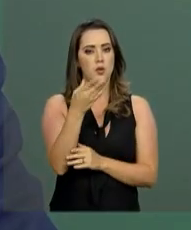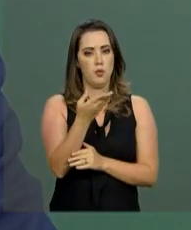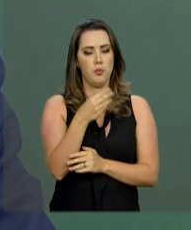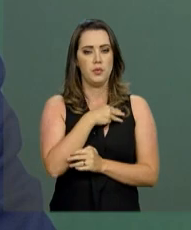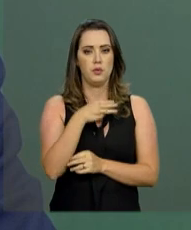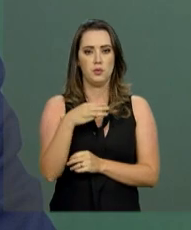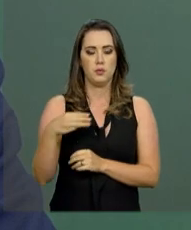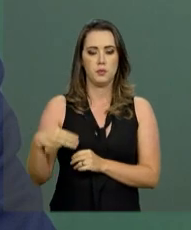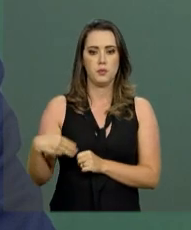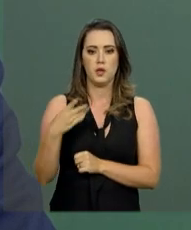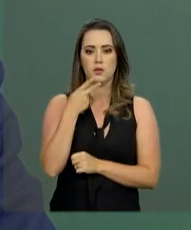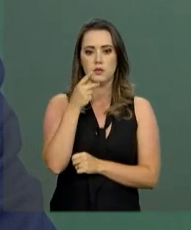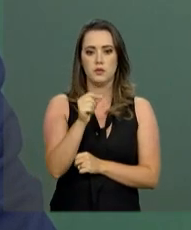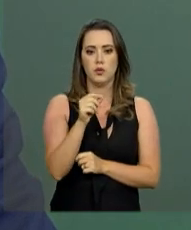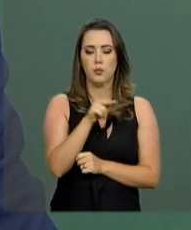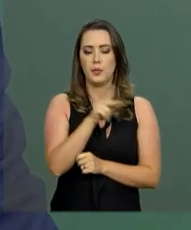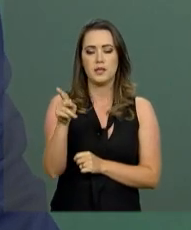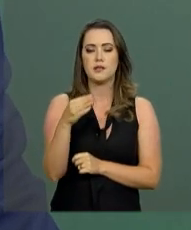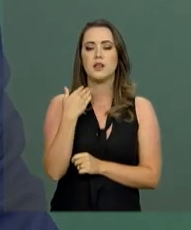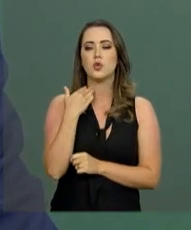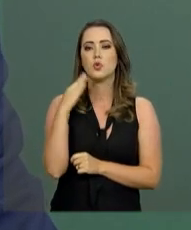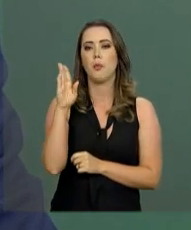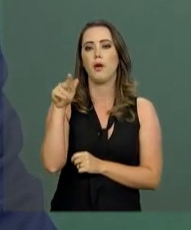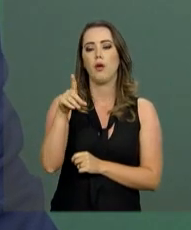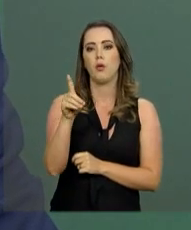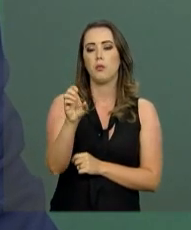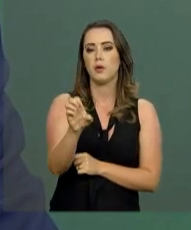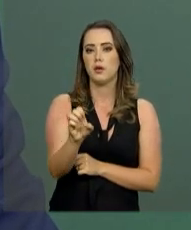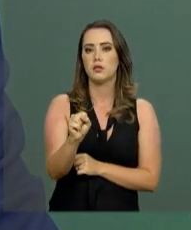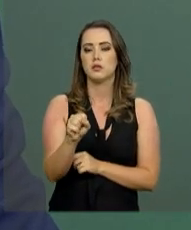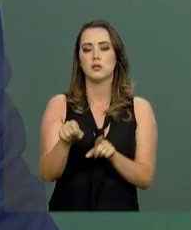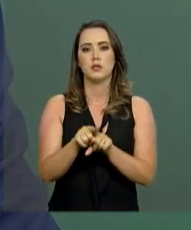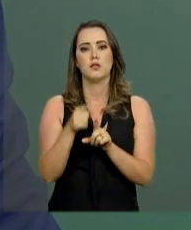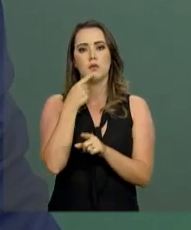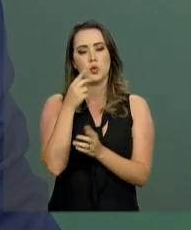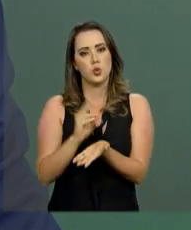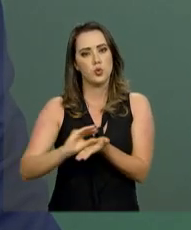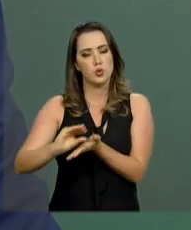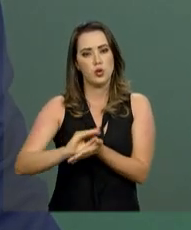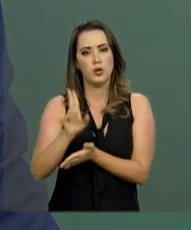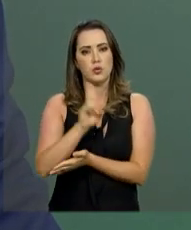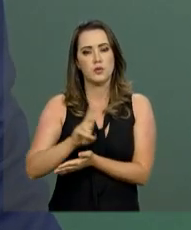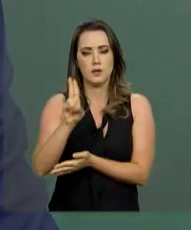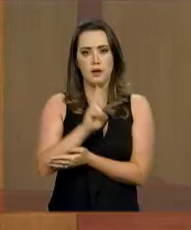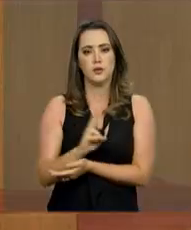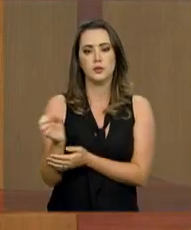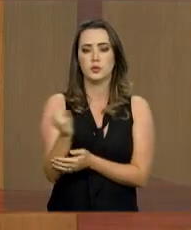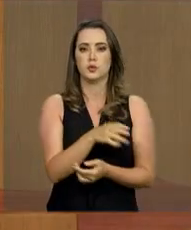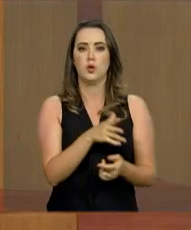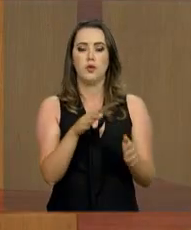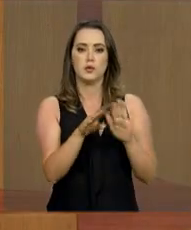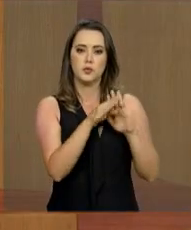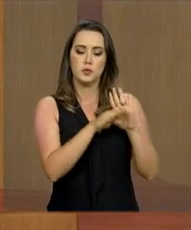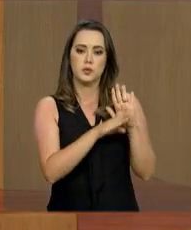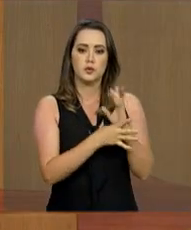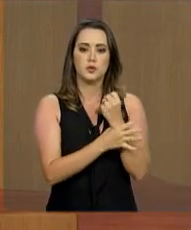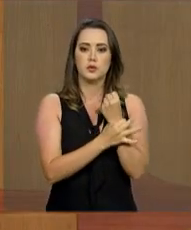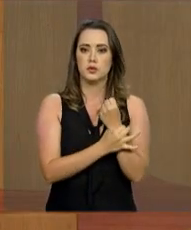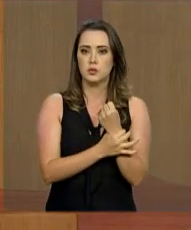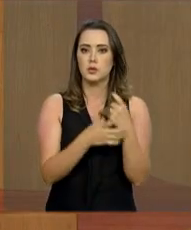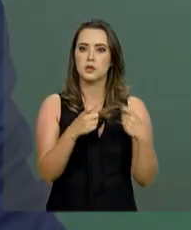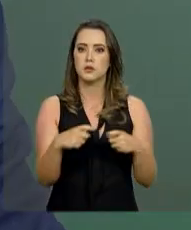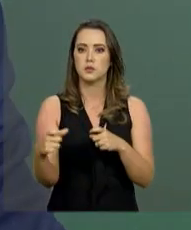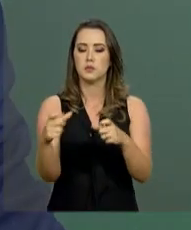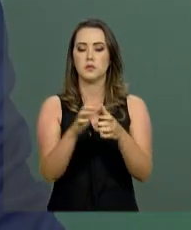presidente do bnds os recursos vão poder ser usados em projetos de modernização e na segurança desses